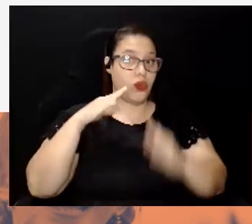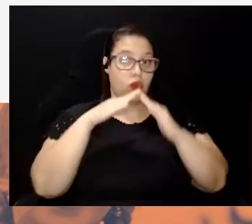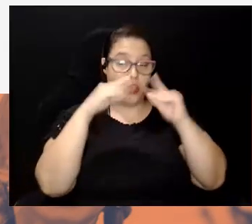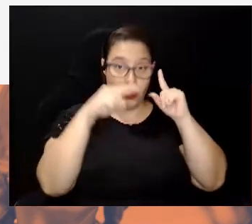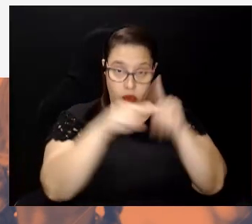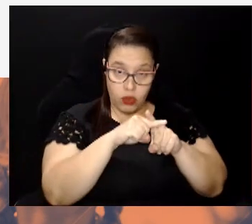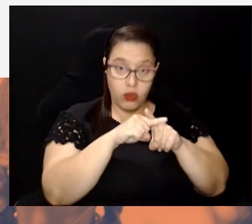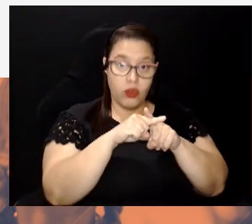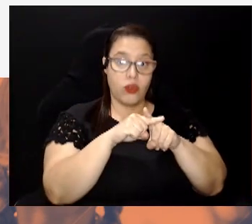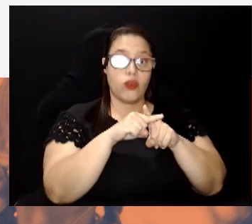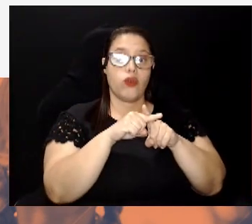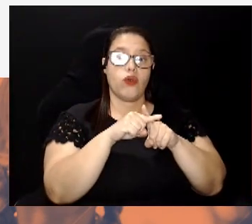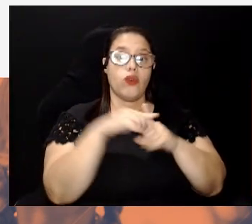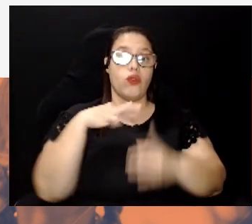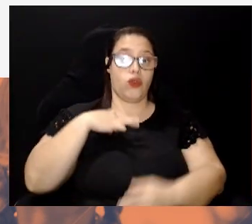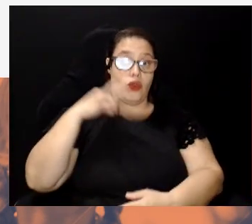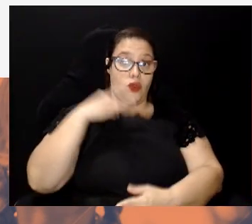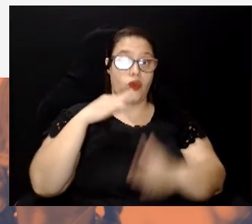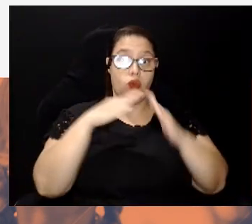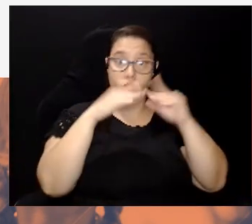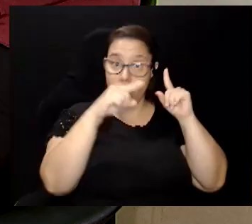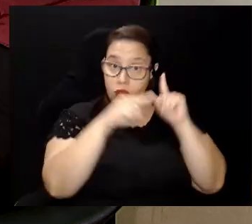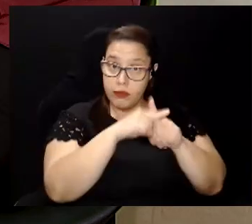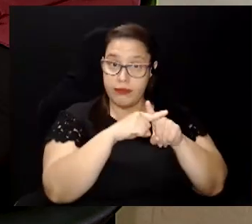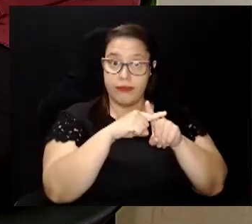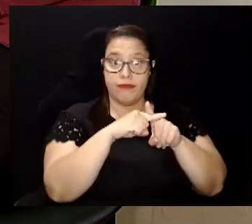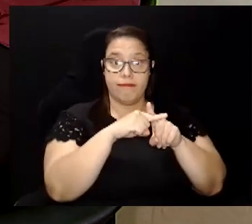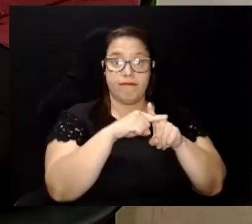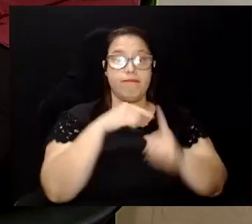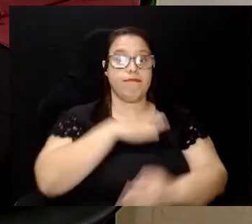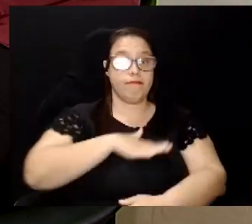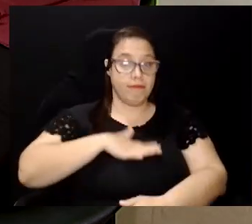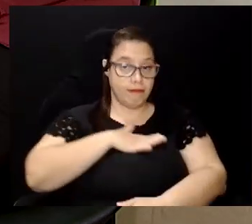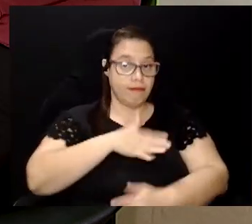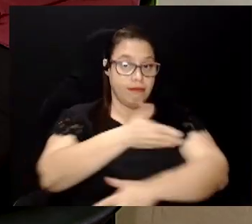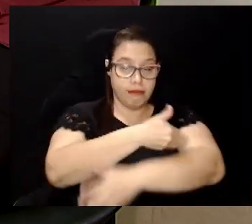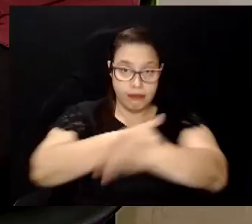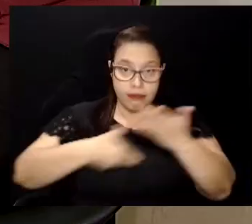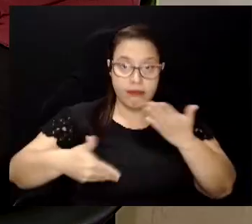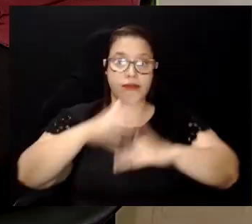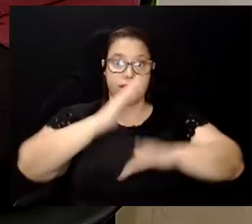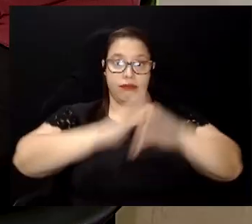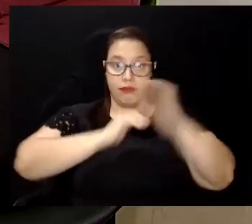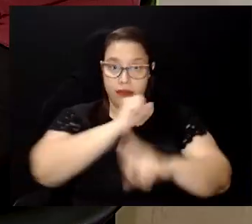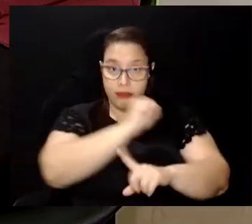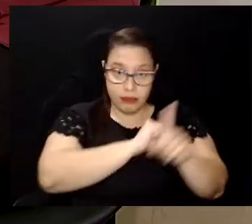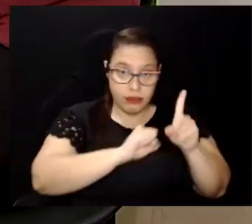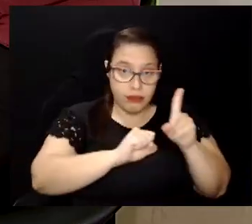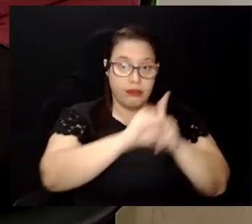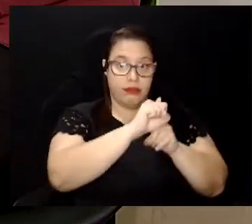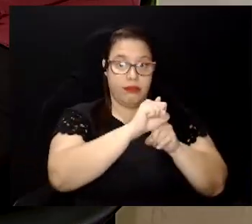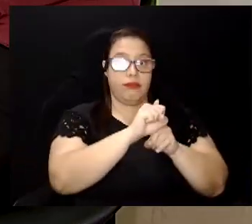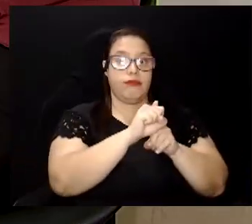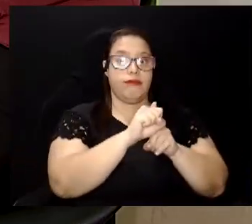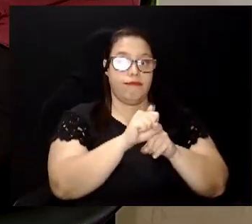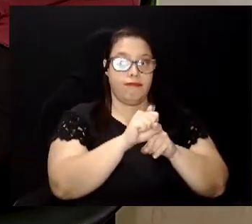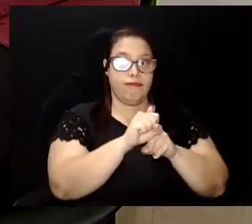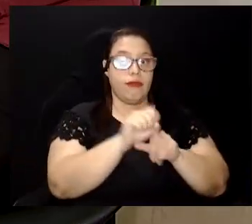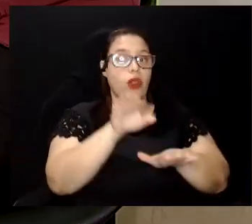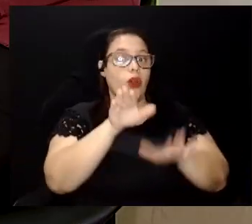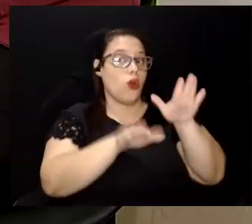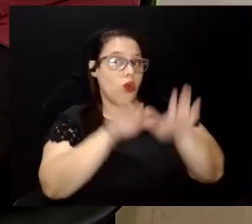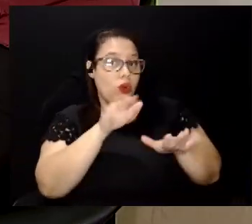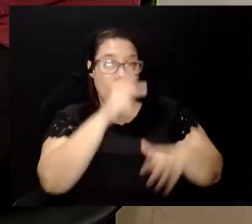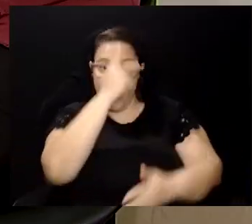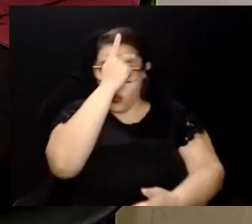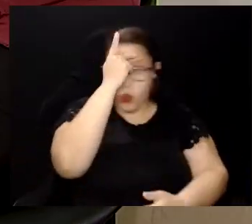voluntários das igrejas que gostam de participar dessas ações sociais. Então, às vezes a pessoa,